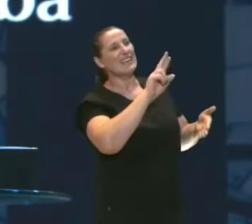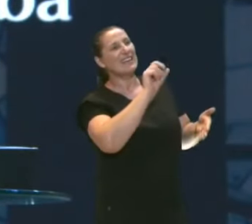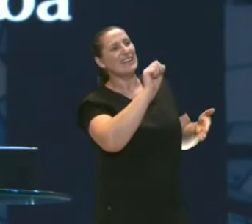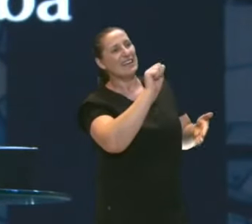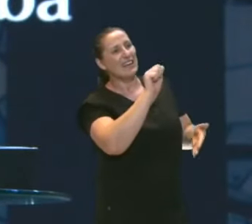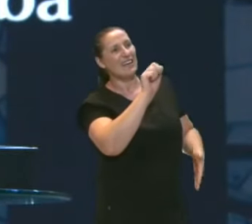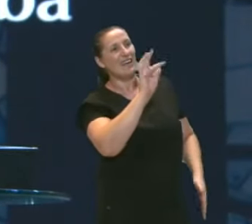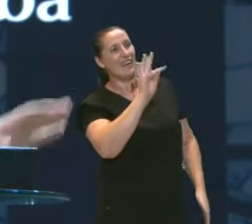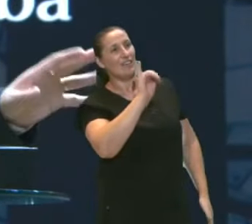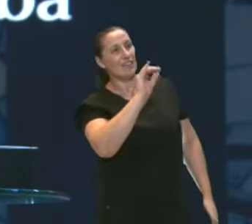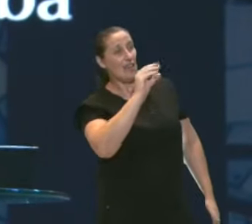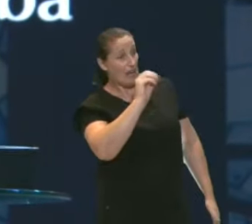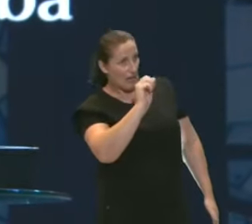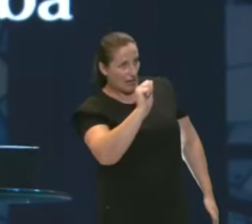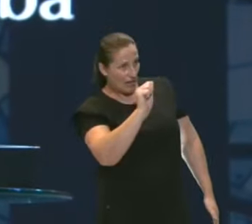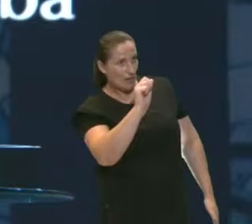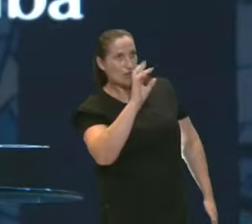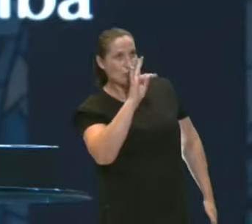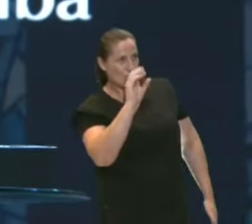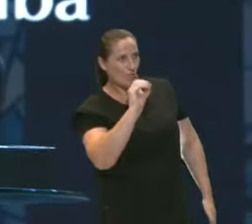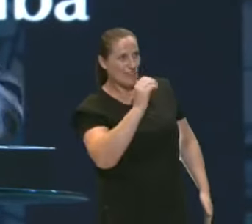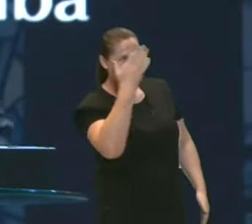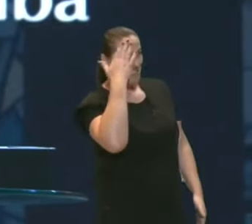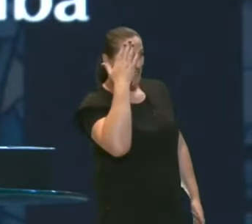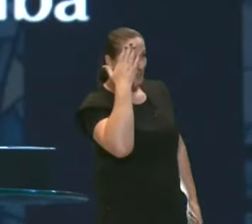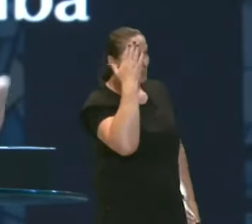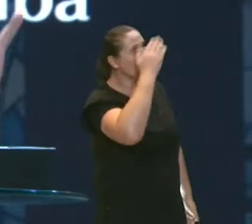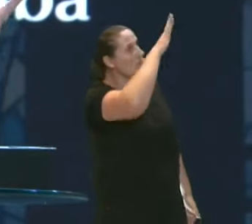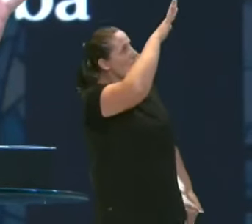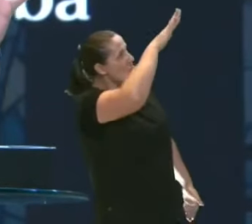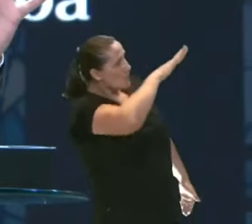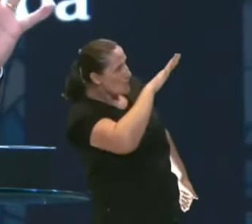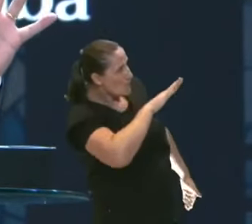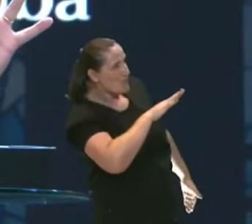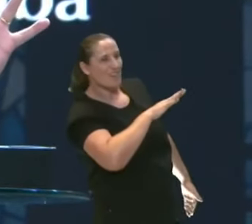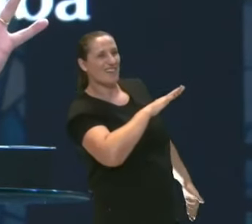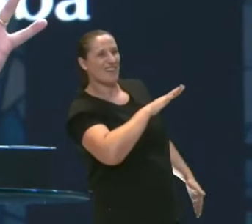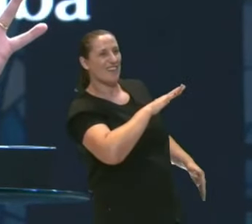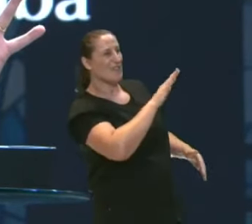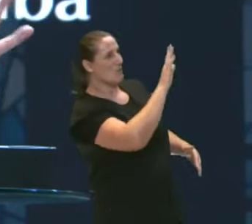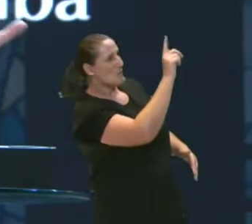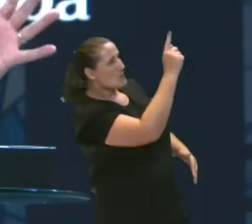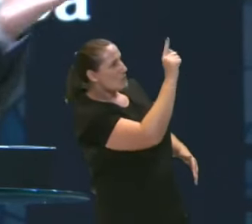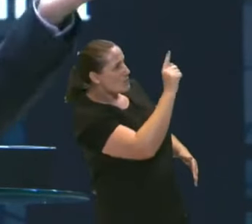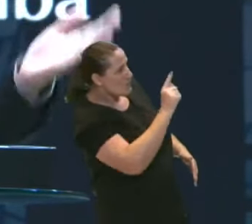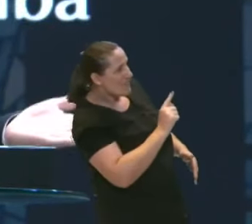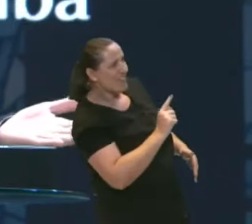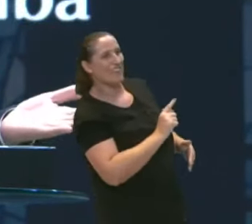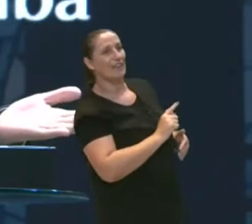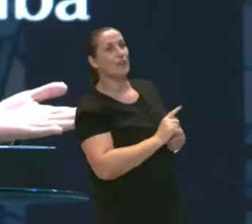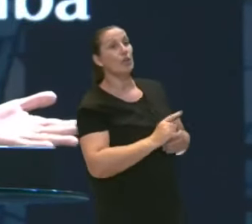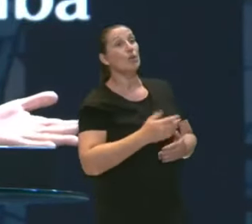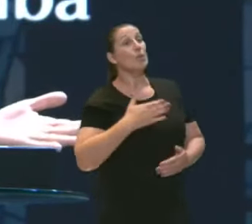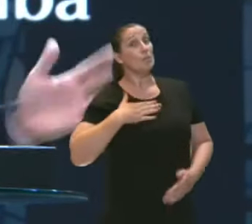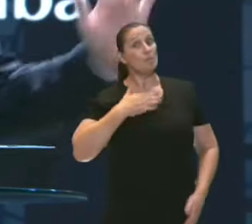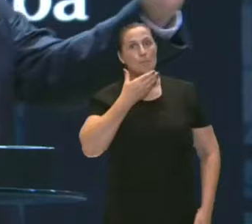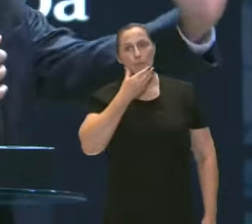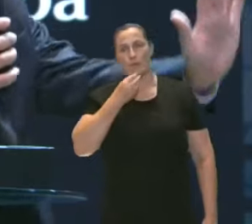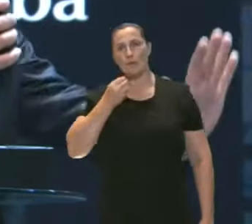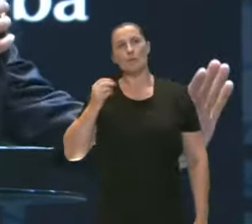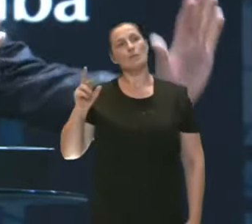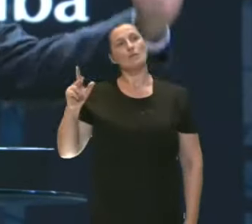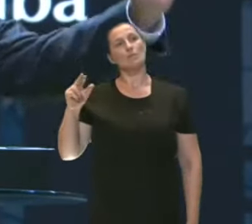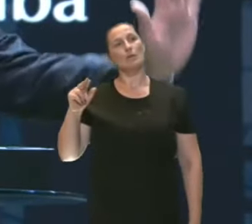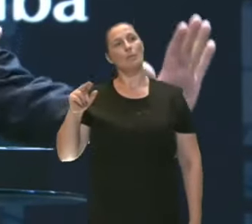obrigado, algumas coisas desse tipo, obrigado, Budal. Tinha desse jeito aí, aqueles relevos na parede. Meu irmão pegou minha foto do calendário e